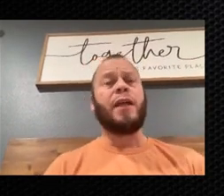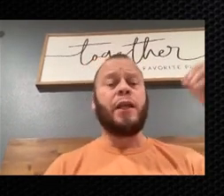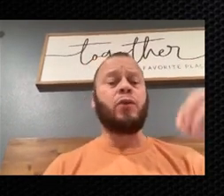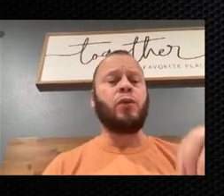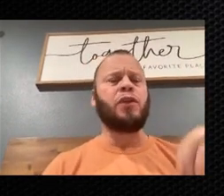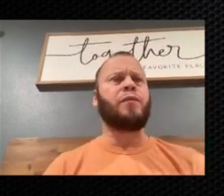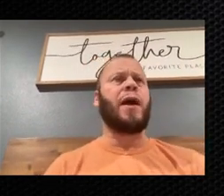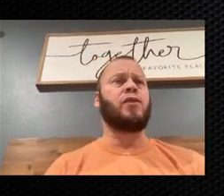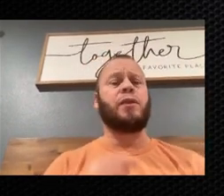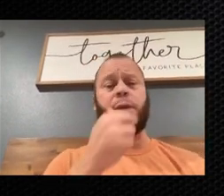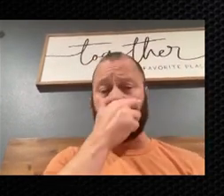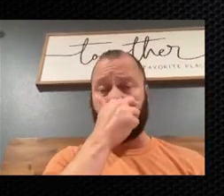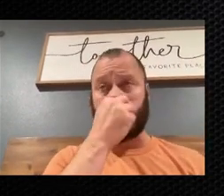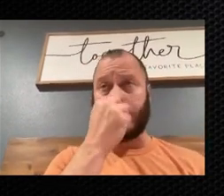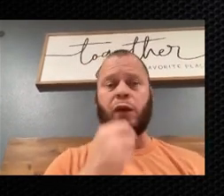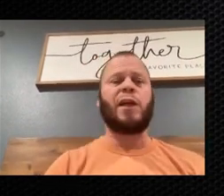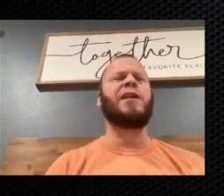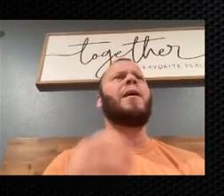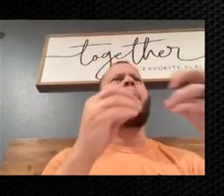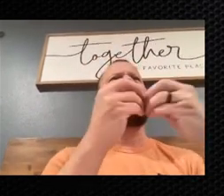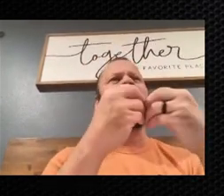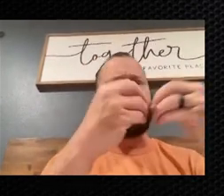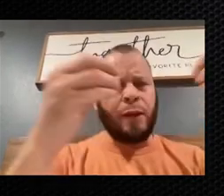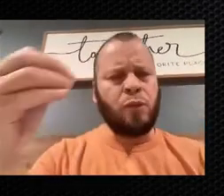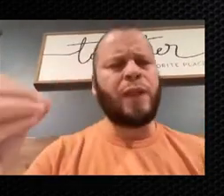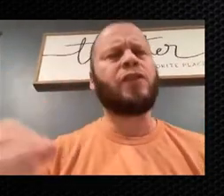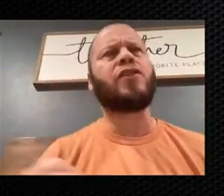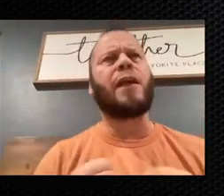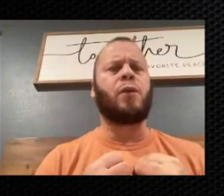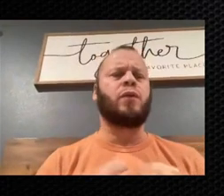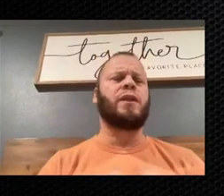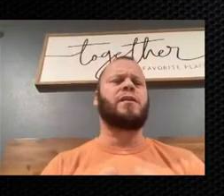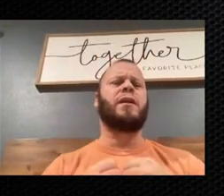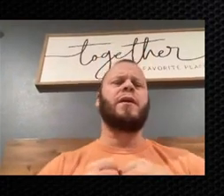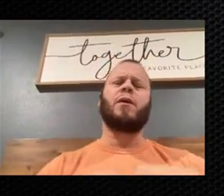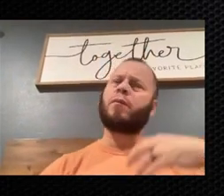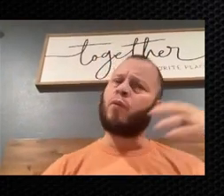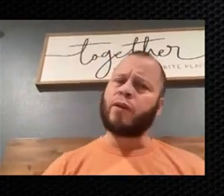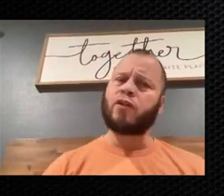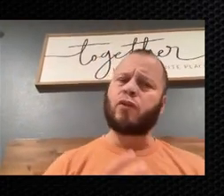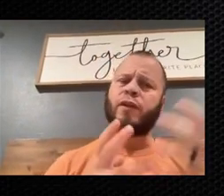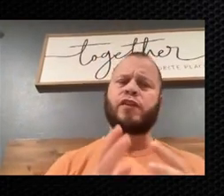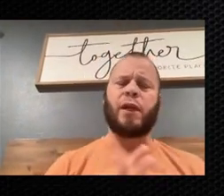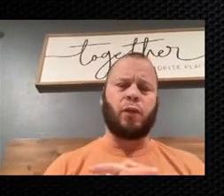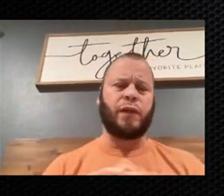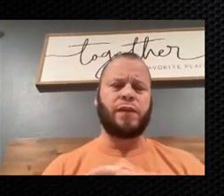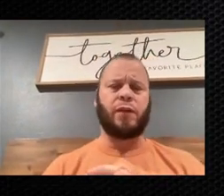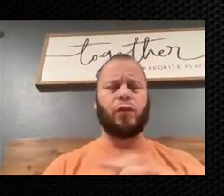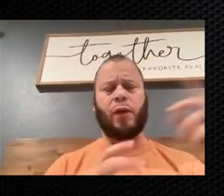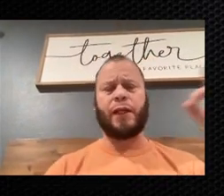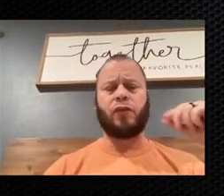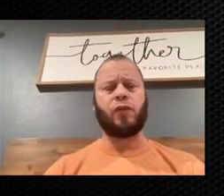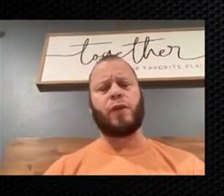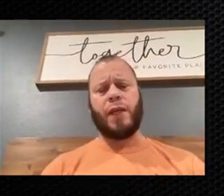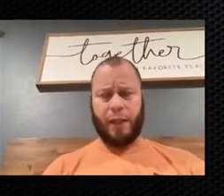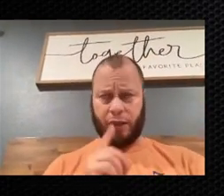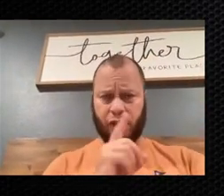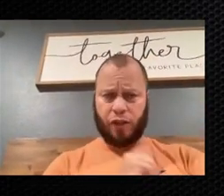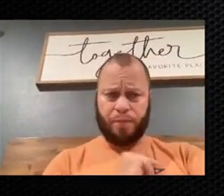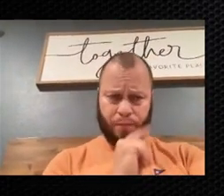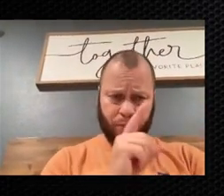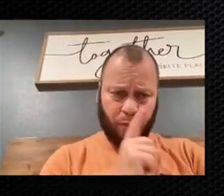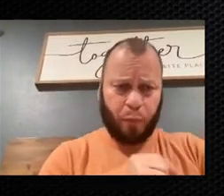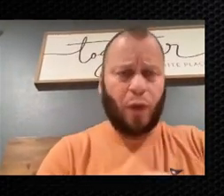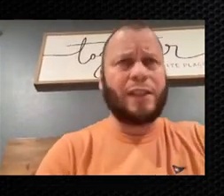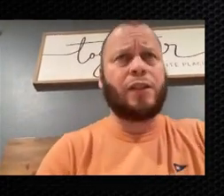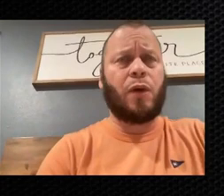muito E o Nunes Marques de André Mendonça estarão ali para não deixar acontecer muitas coisas que aconteceram então acredito que